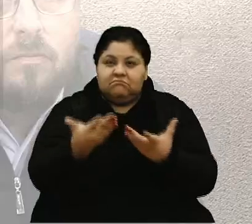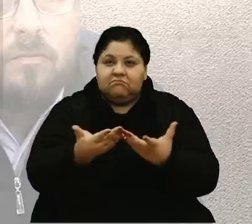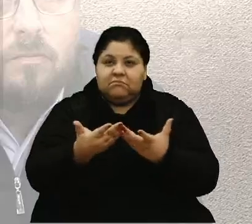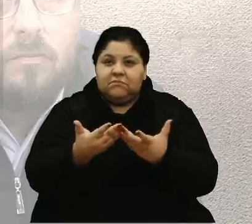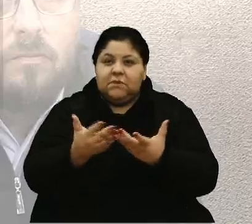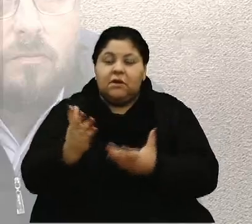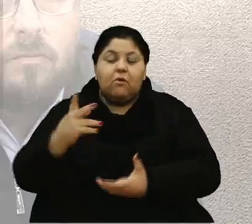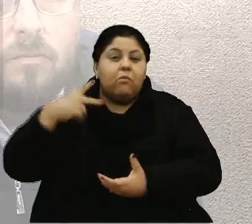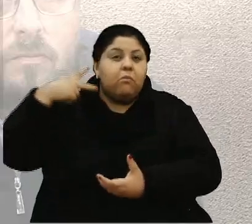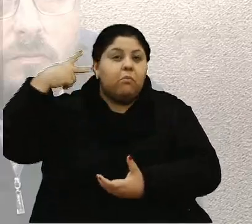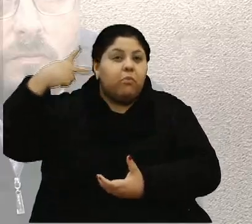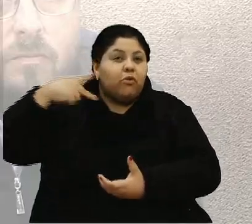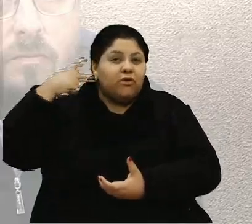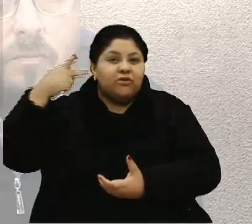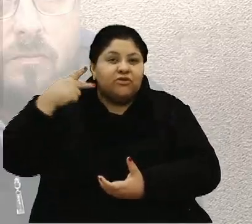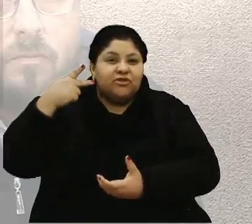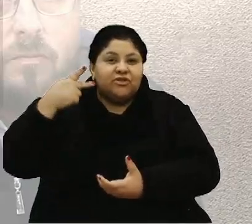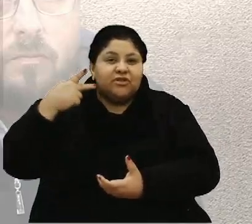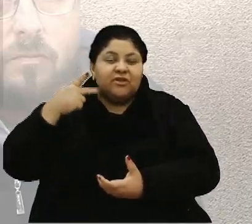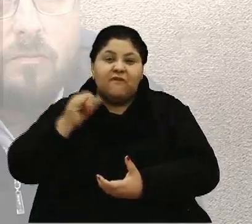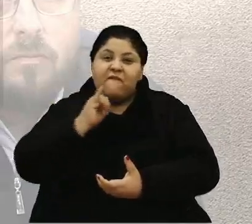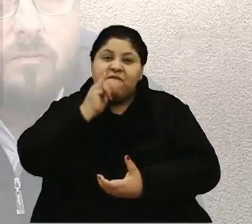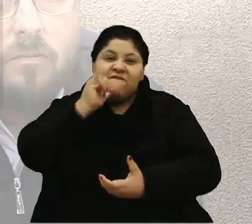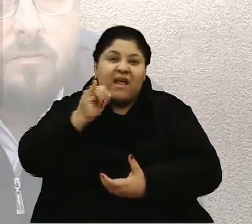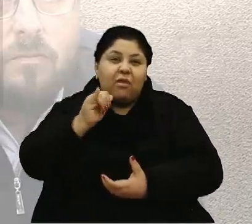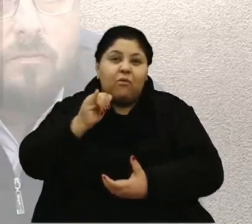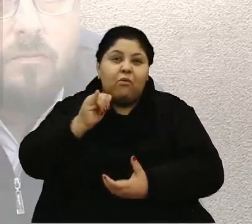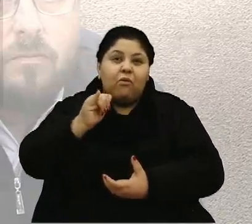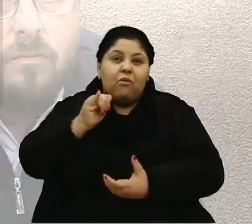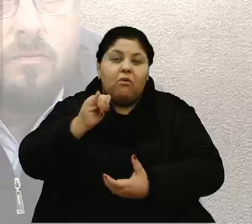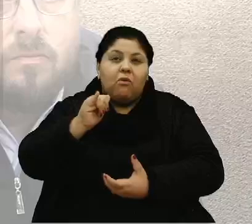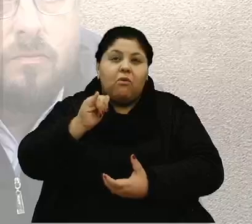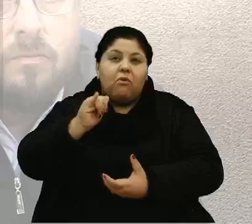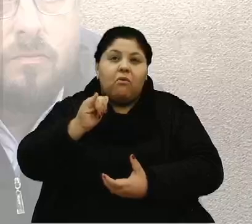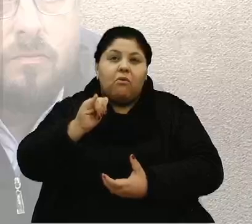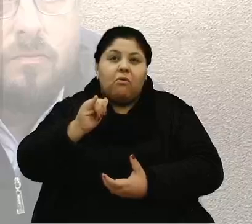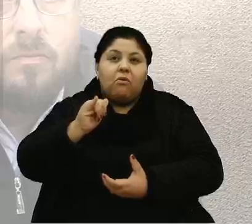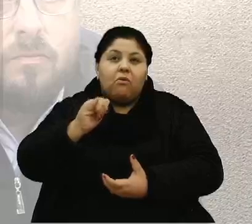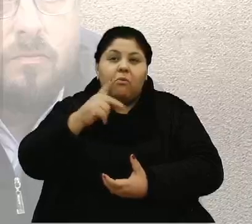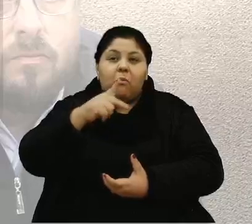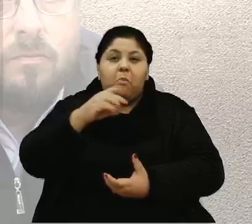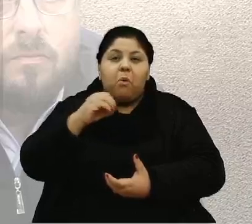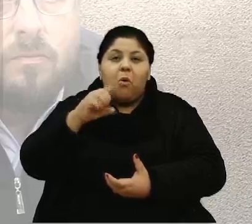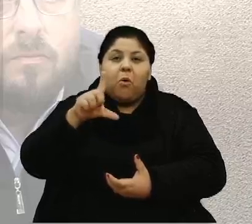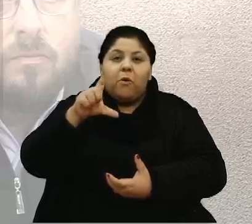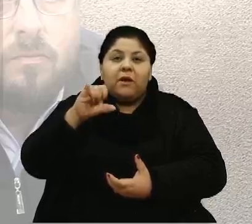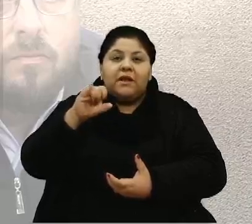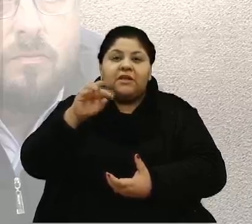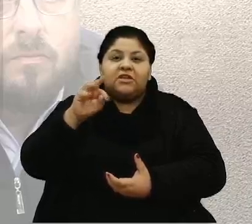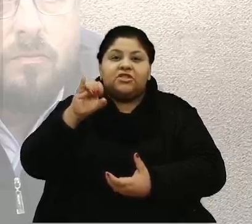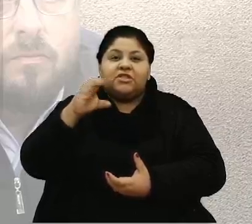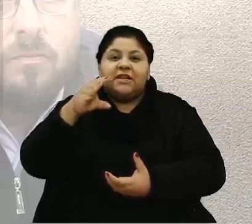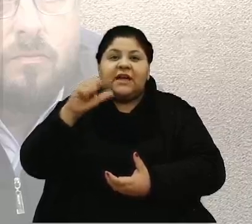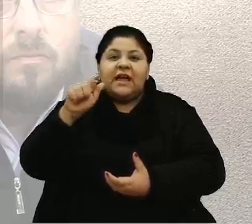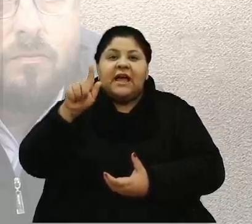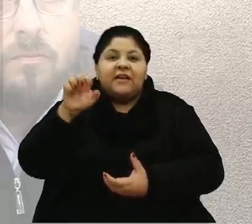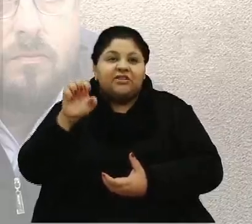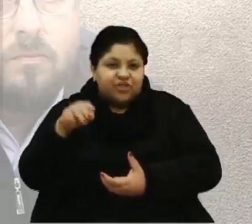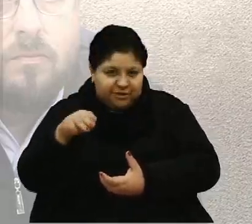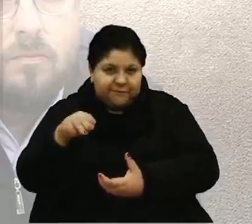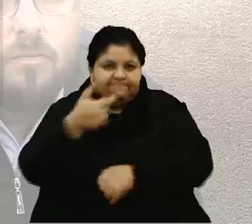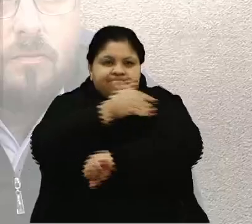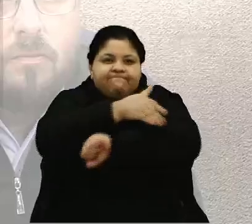parlamentares usam para fazer política. E as ruas... Para declarar voto, senhora presidente. Aqui